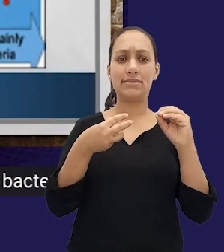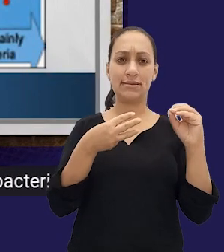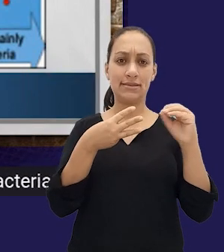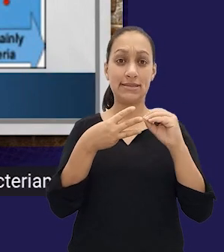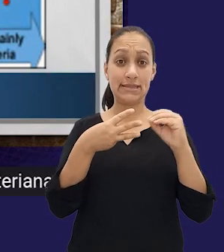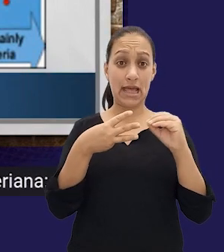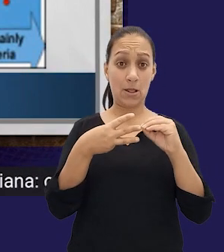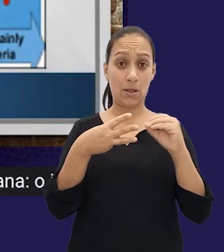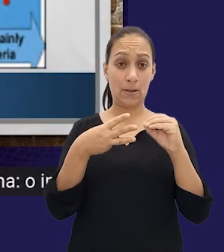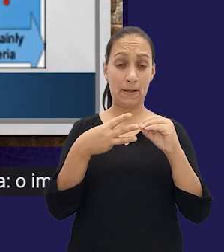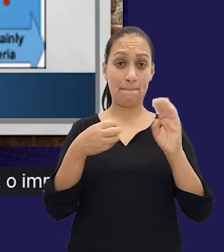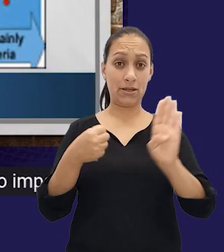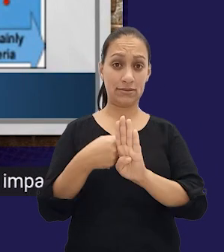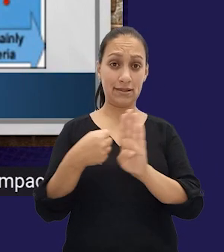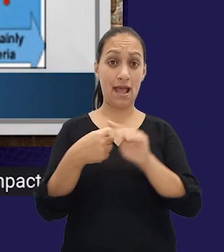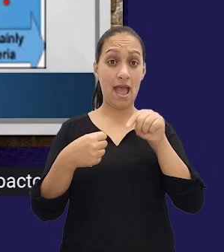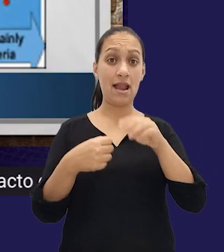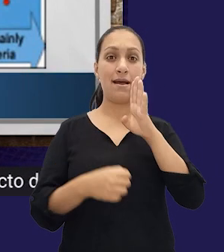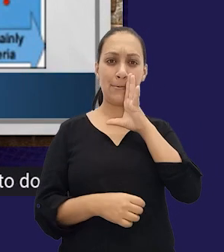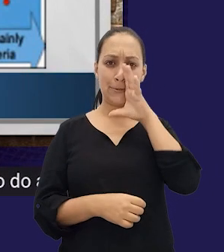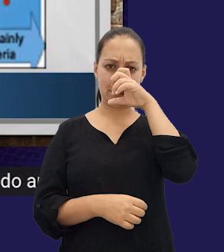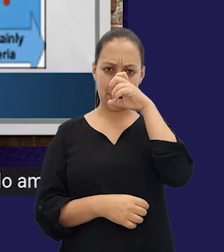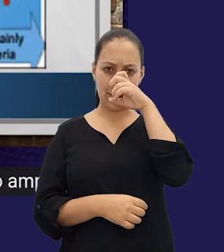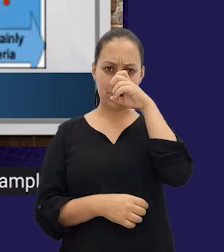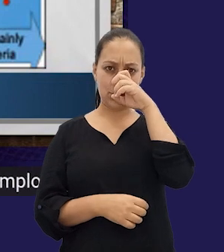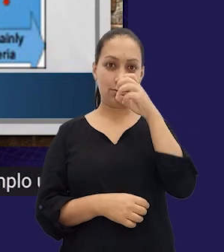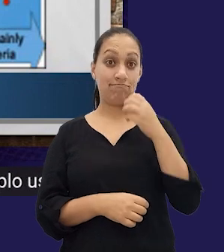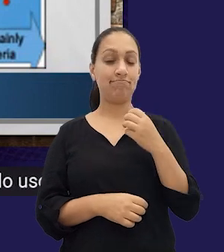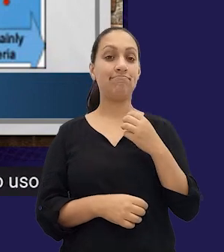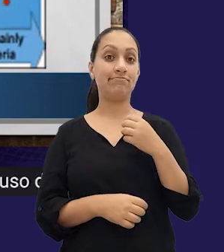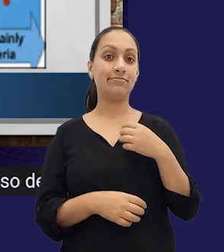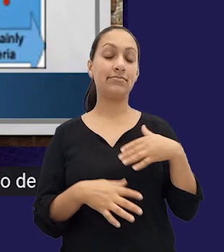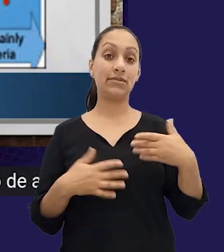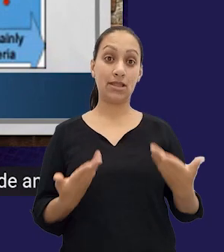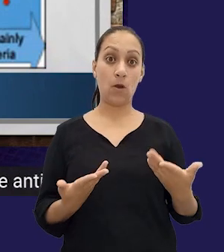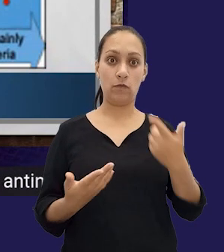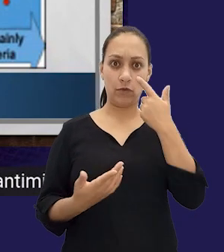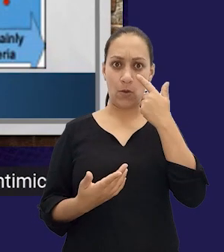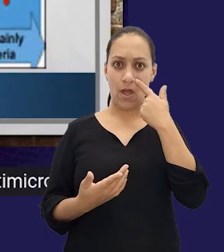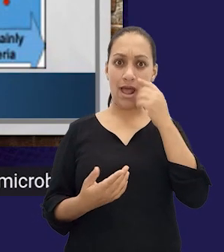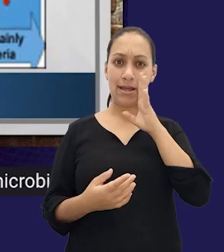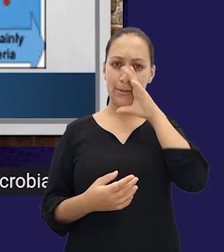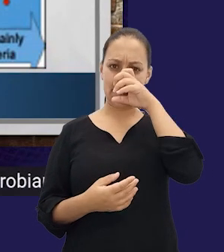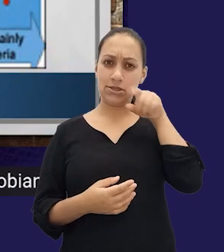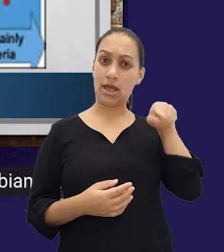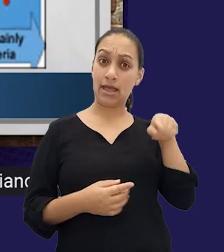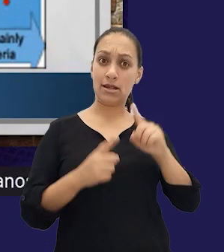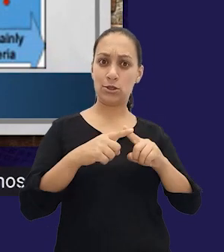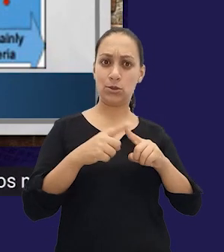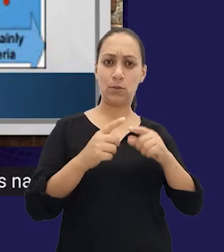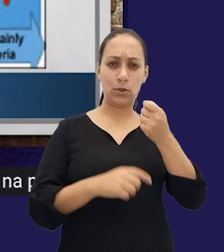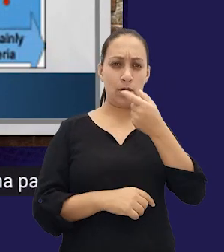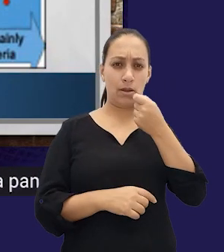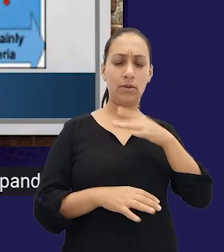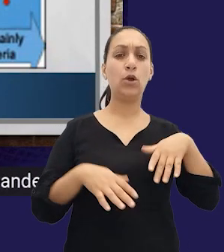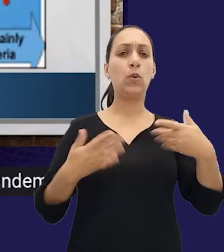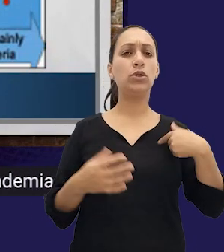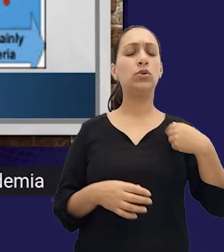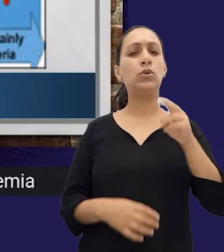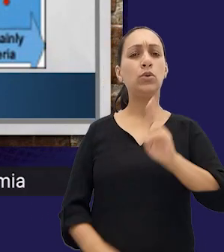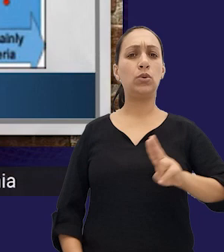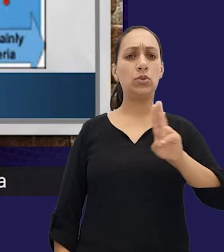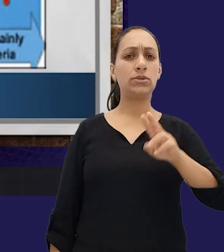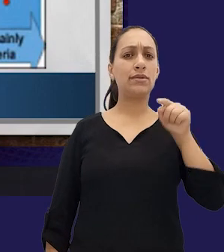as resistentes àquele antibiótico. Então, quando ocorre o uso dessa droga